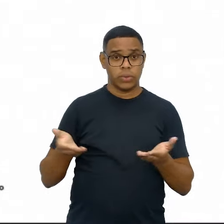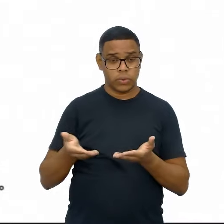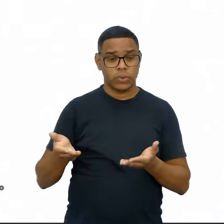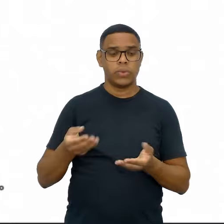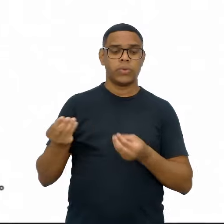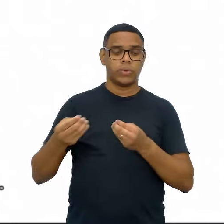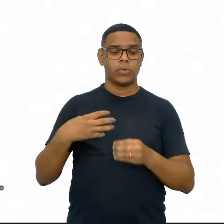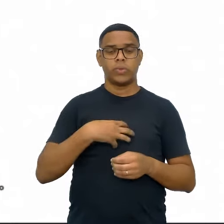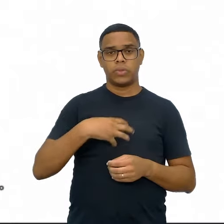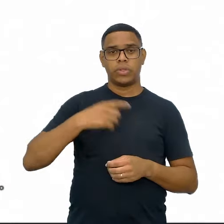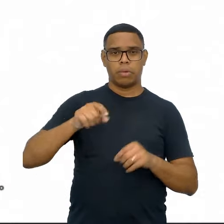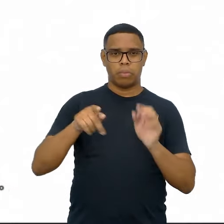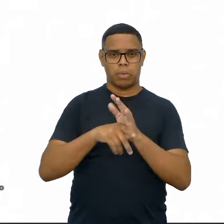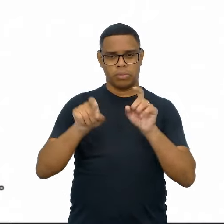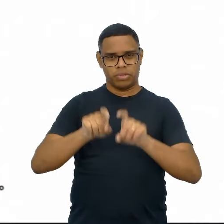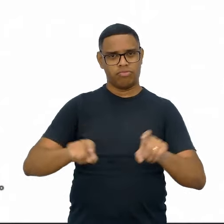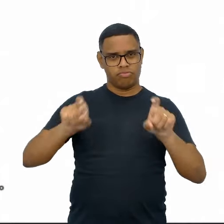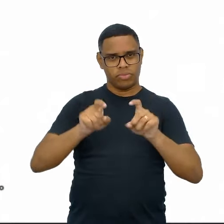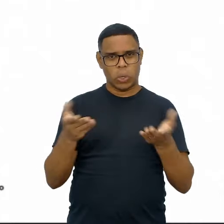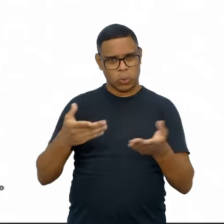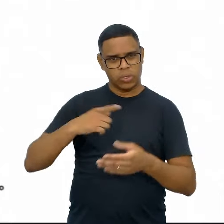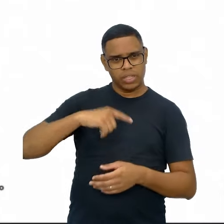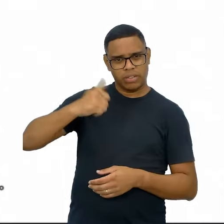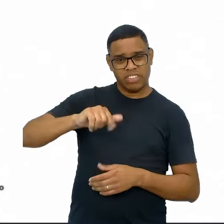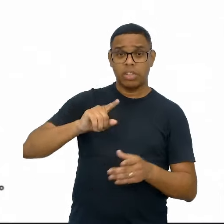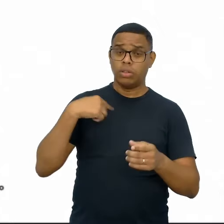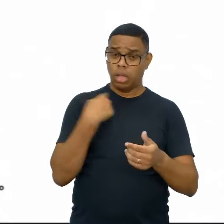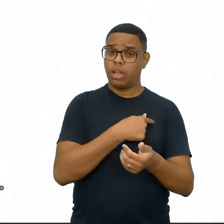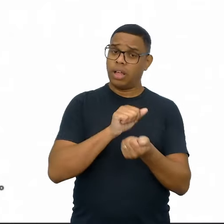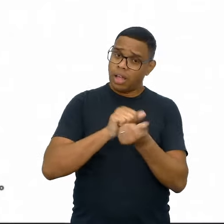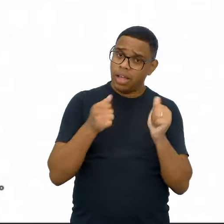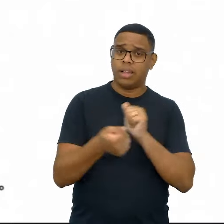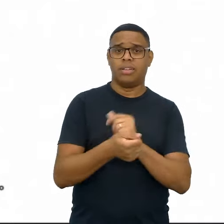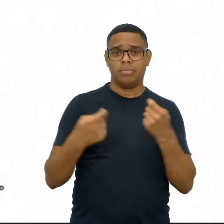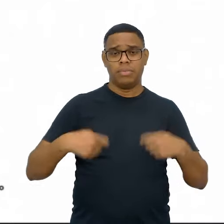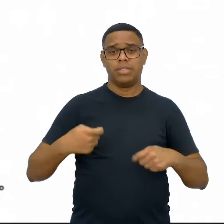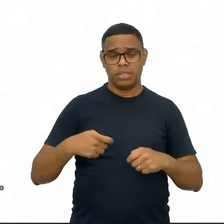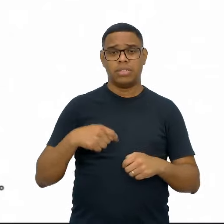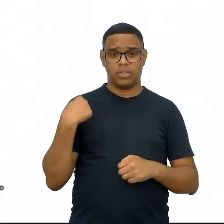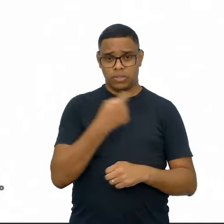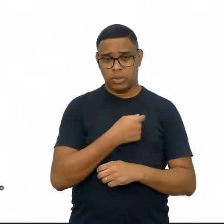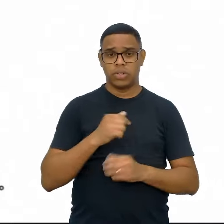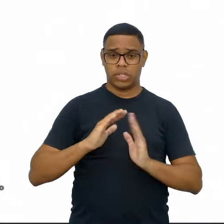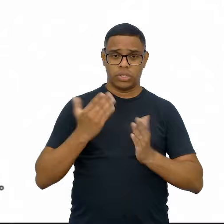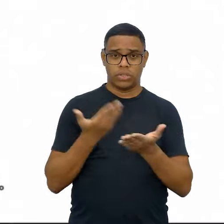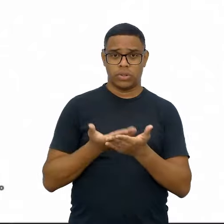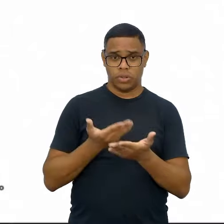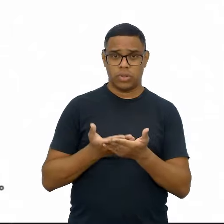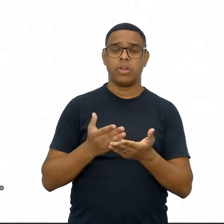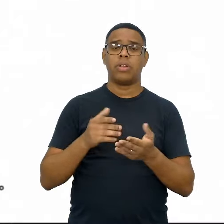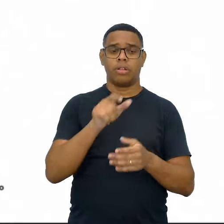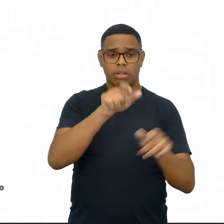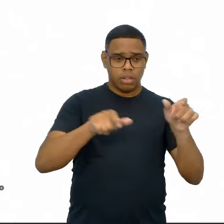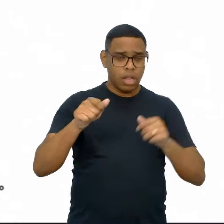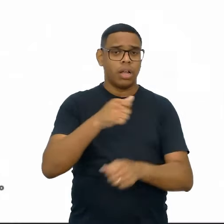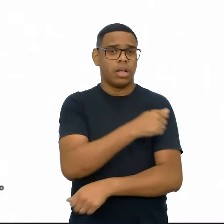que é o formato digital, a gente precisa se adaptar a ele, né, nós, enquanto escola, os estudantes, né, e as